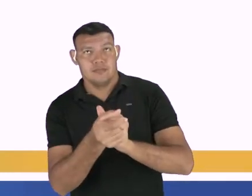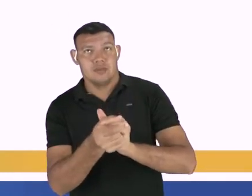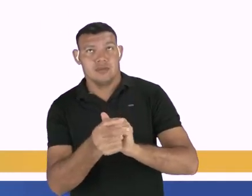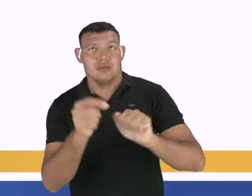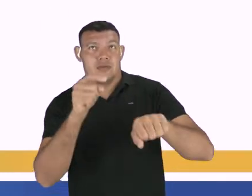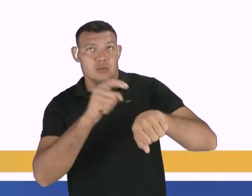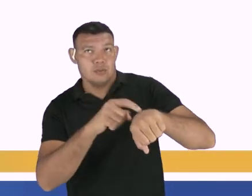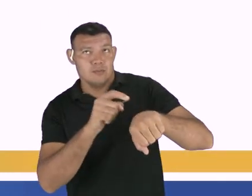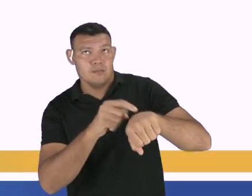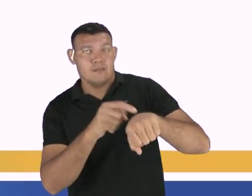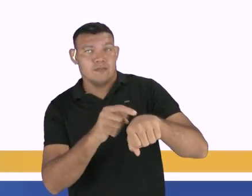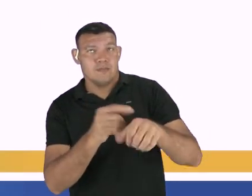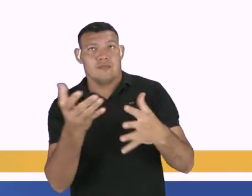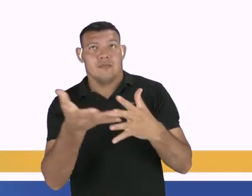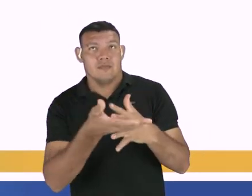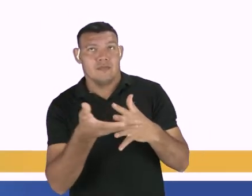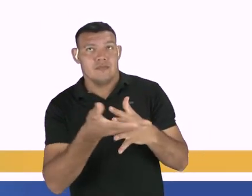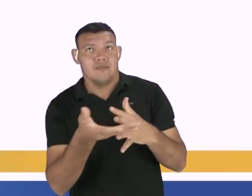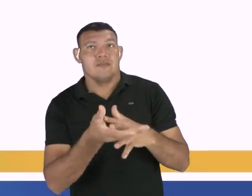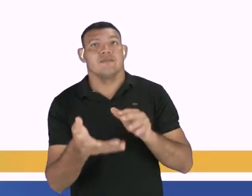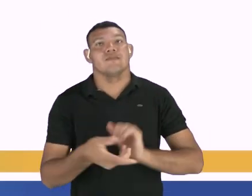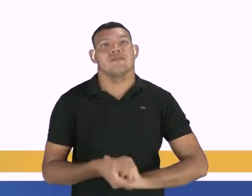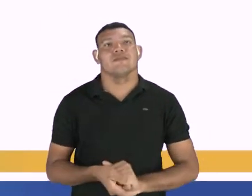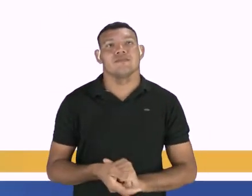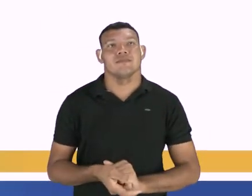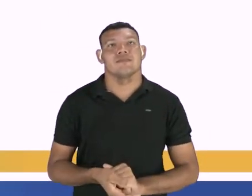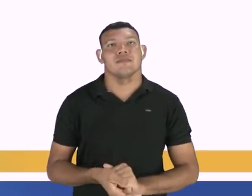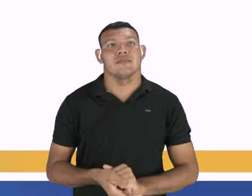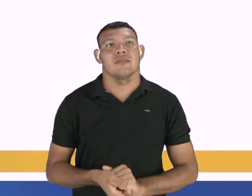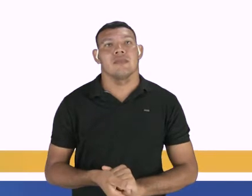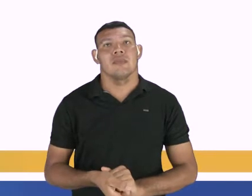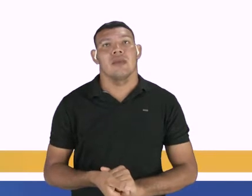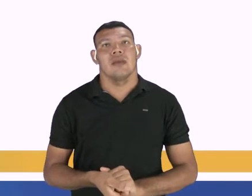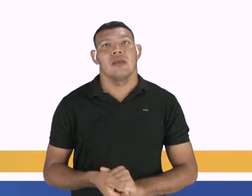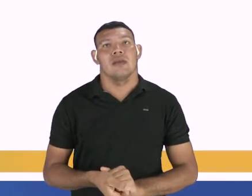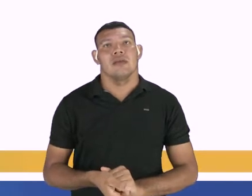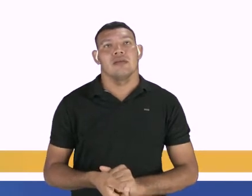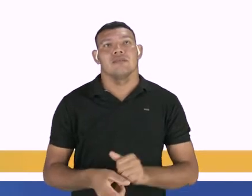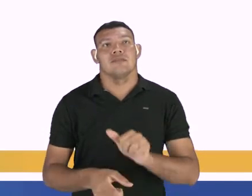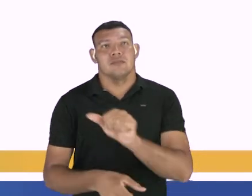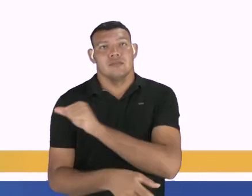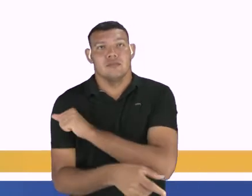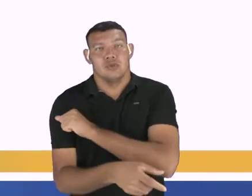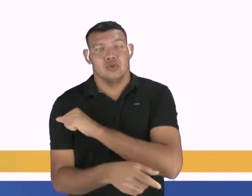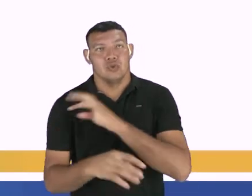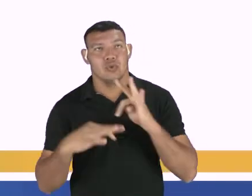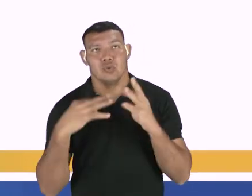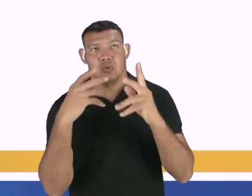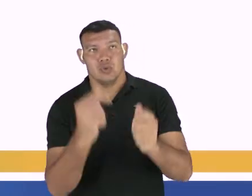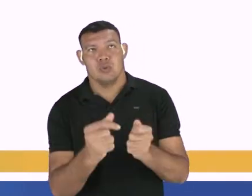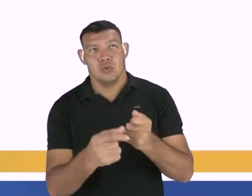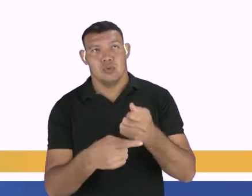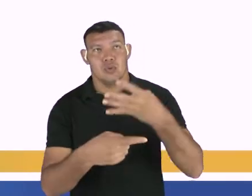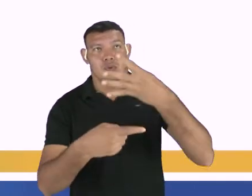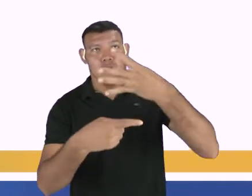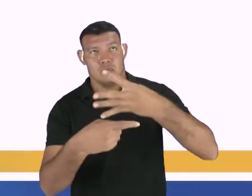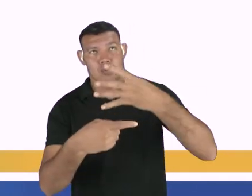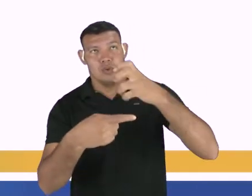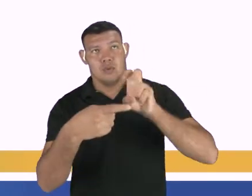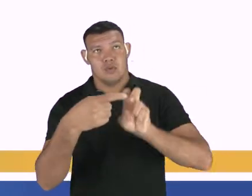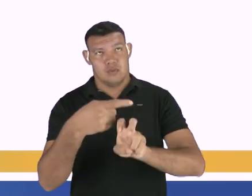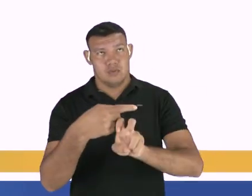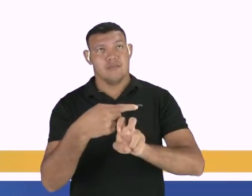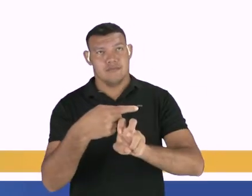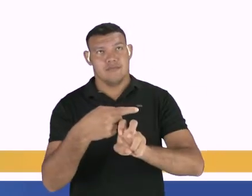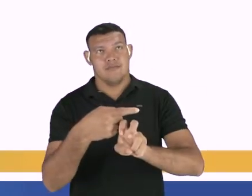4/5 jogam basquete. Que fração dos alunos da turma jogou basquete? Então eu tenho que da turma,